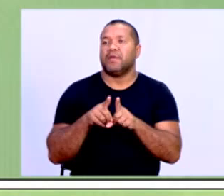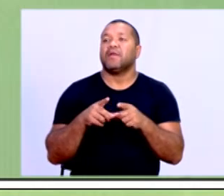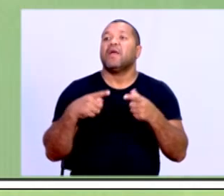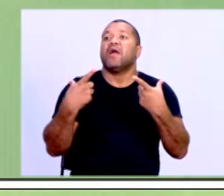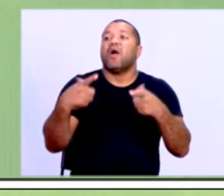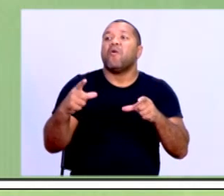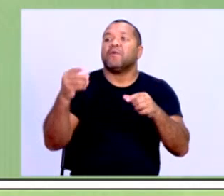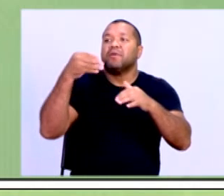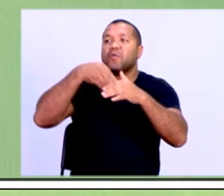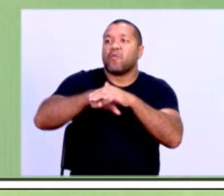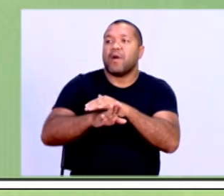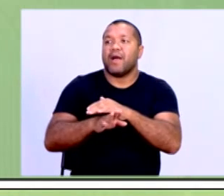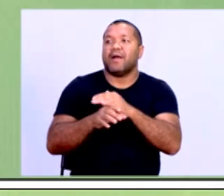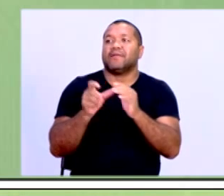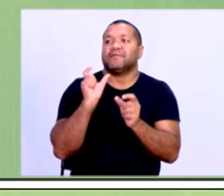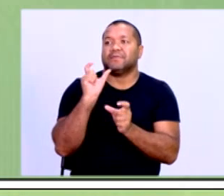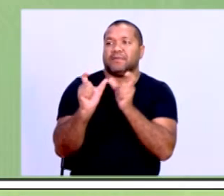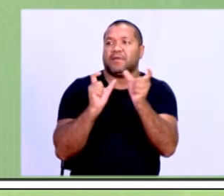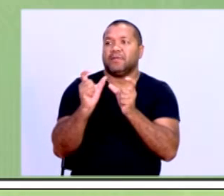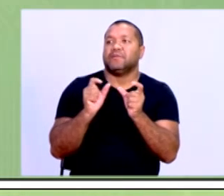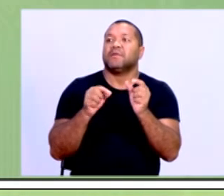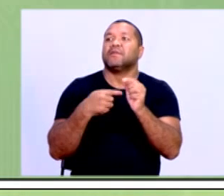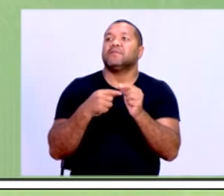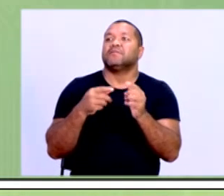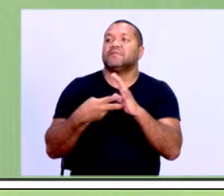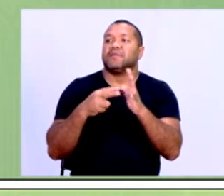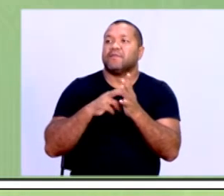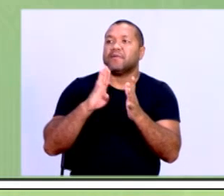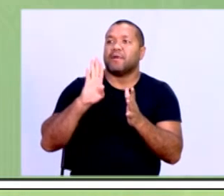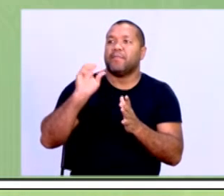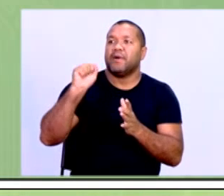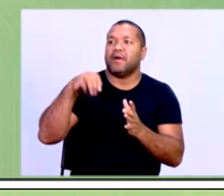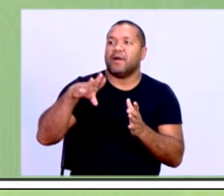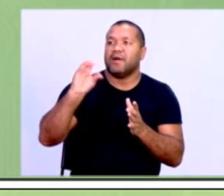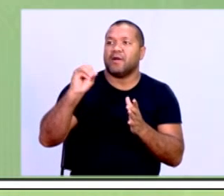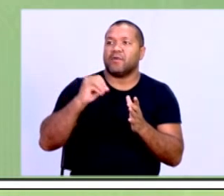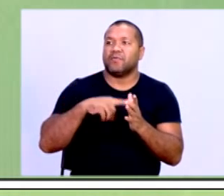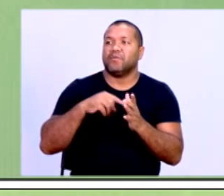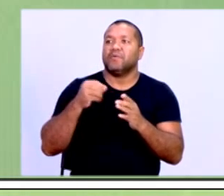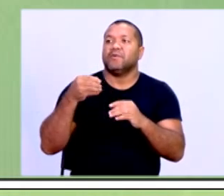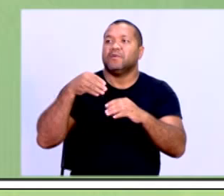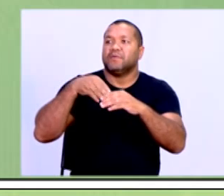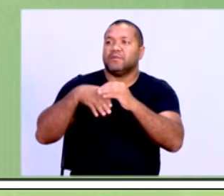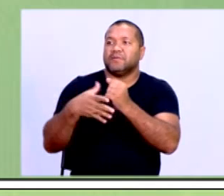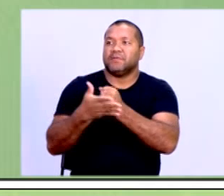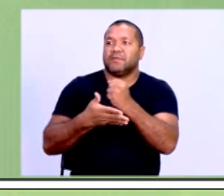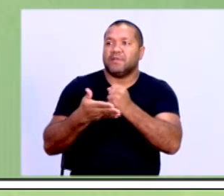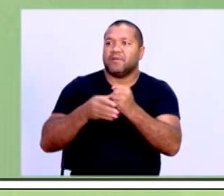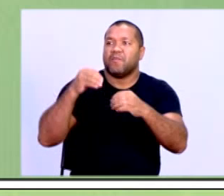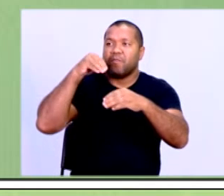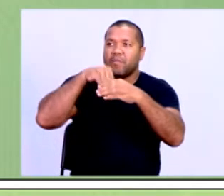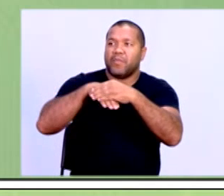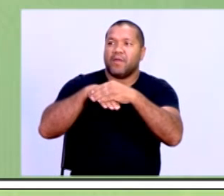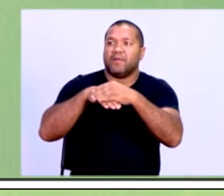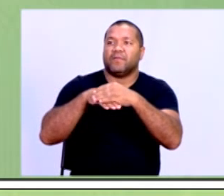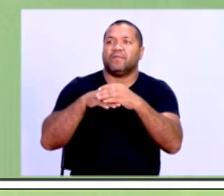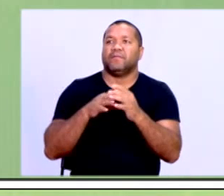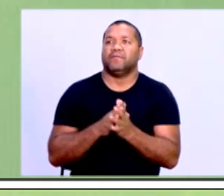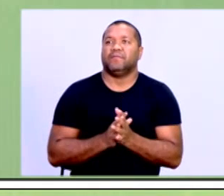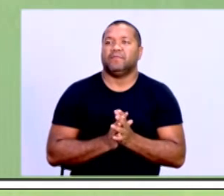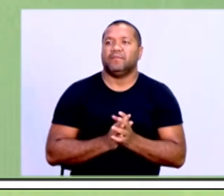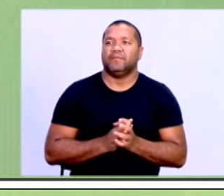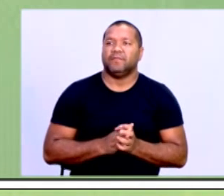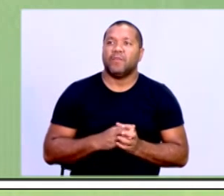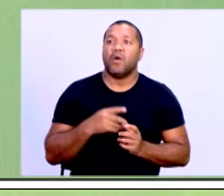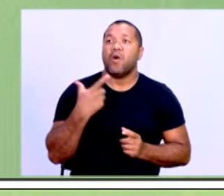dados. Ele indica um banco de dados ou um arquivo que armazenará a informação. O